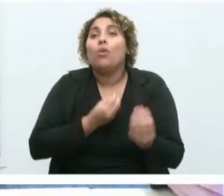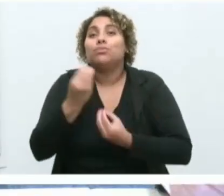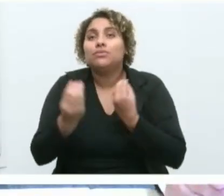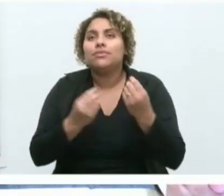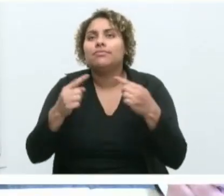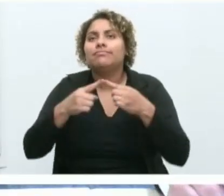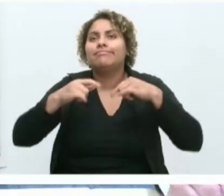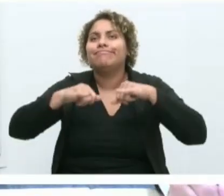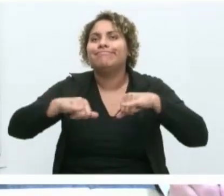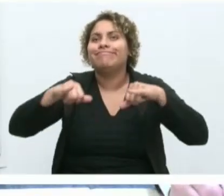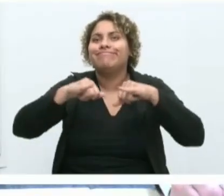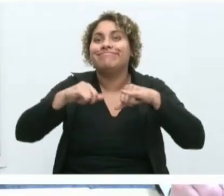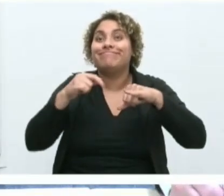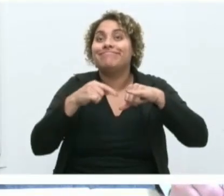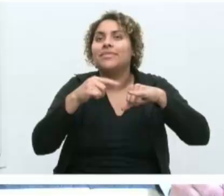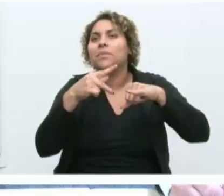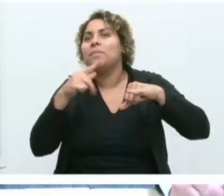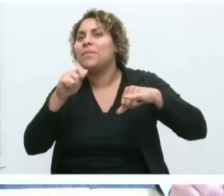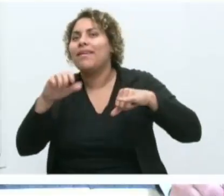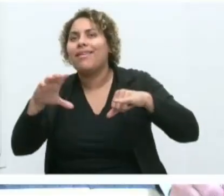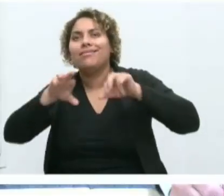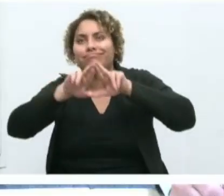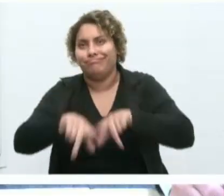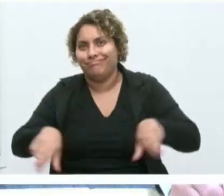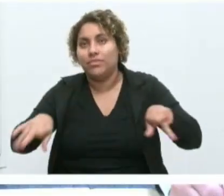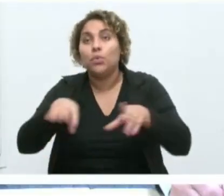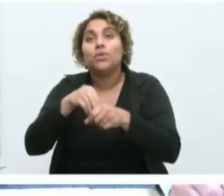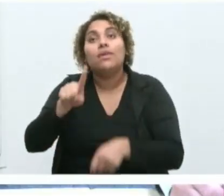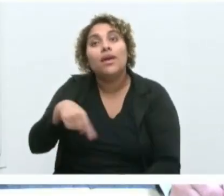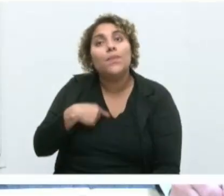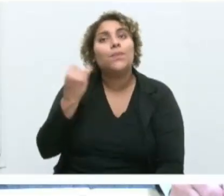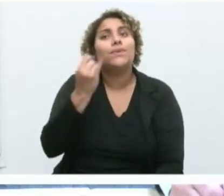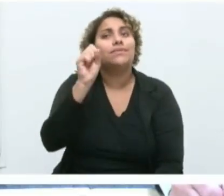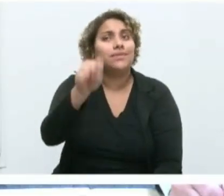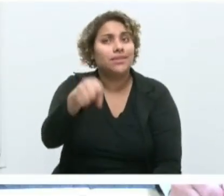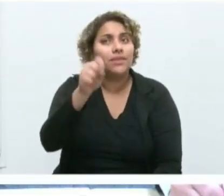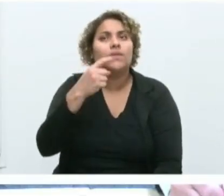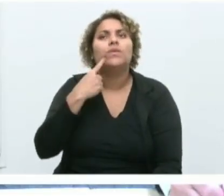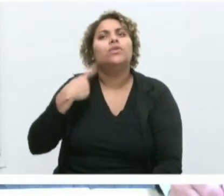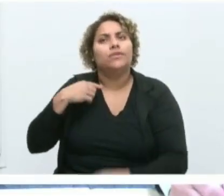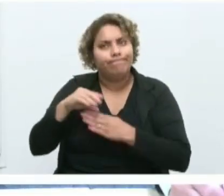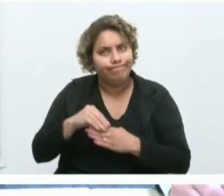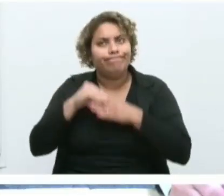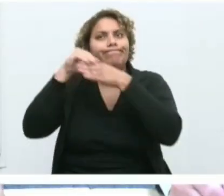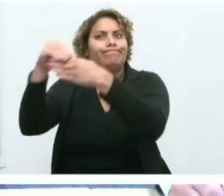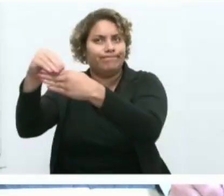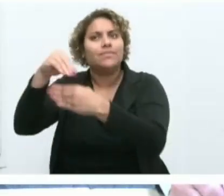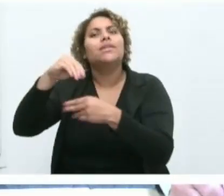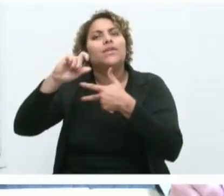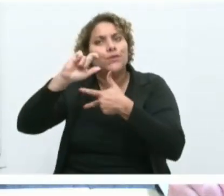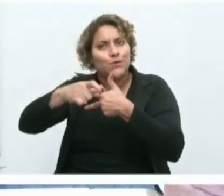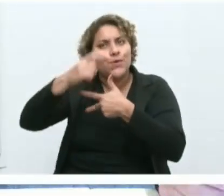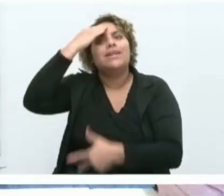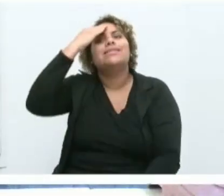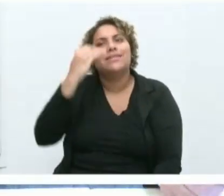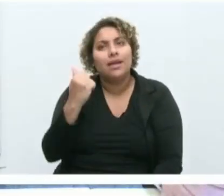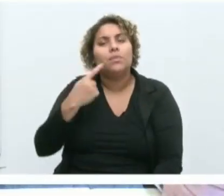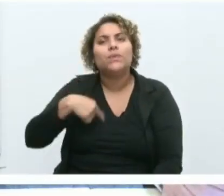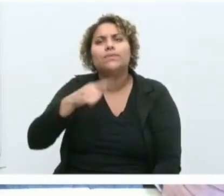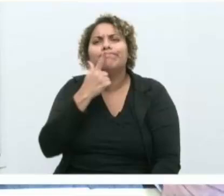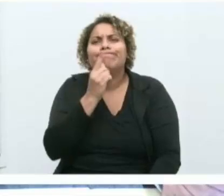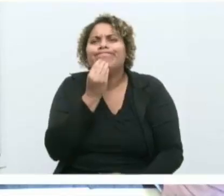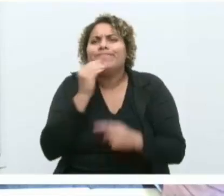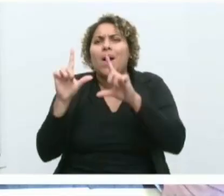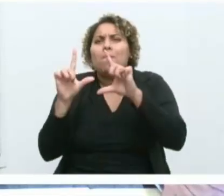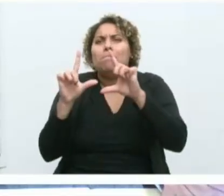dos programas. Então, isso é importante, né? É uma das coisas que a gente já tem levado ao Executivo para que a gente possa amenizar